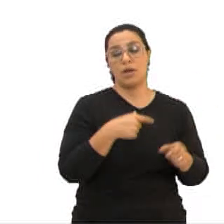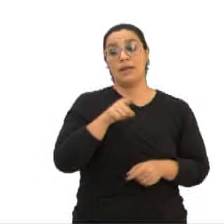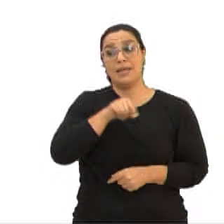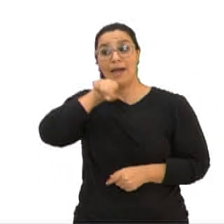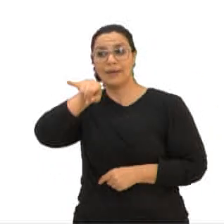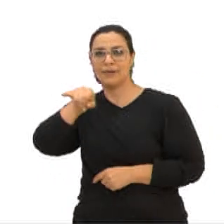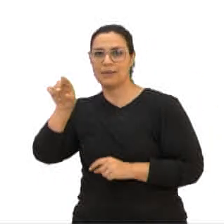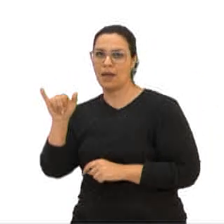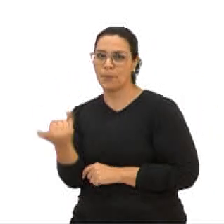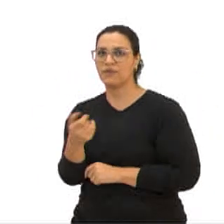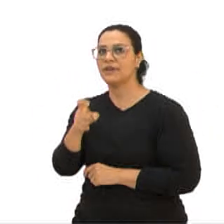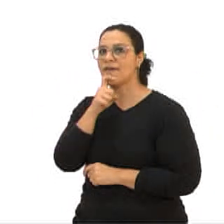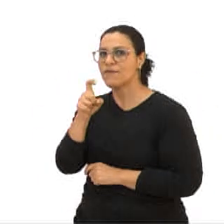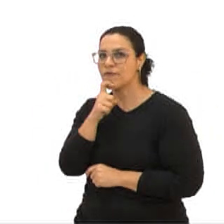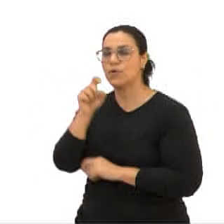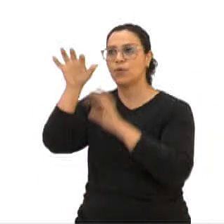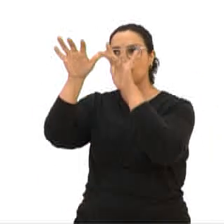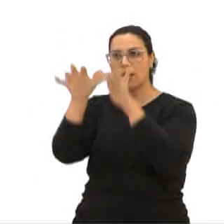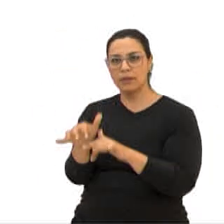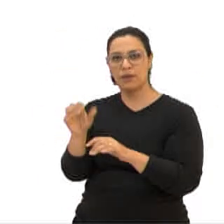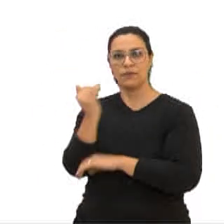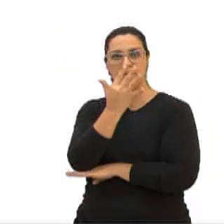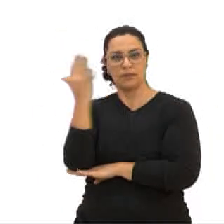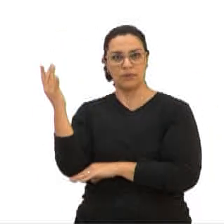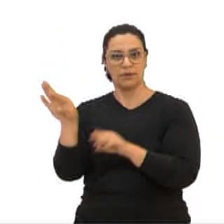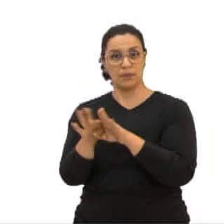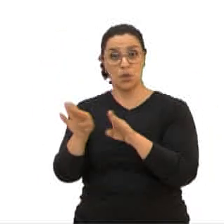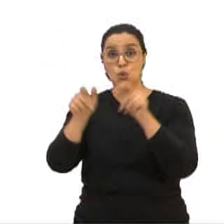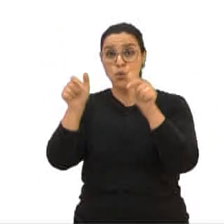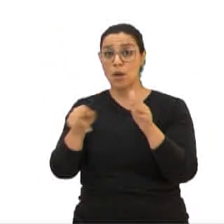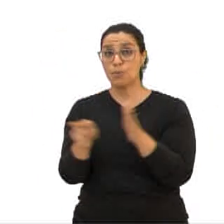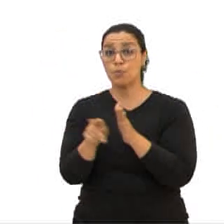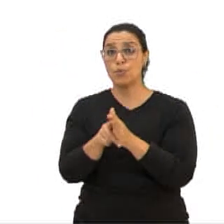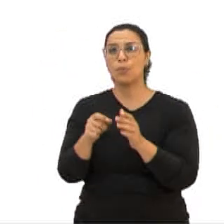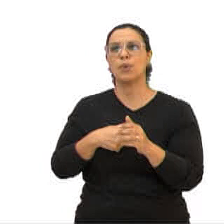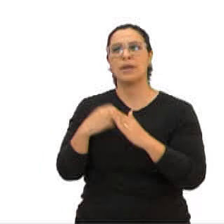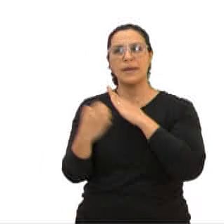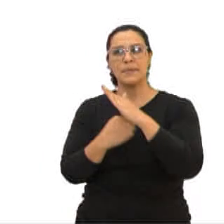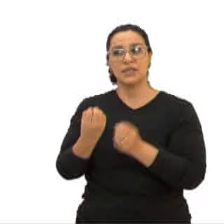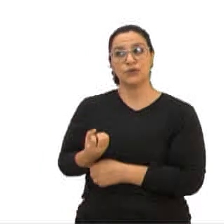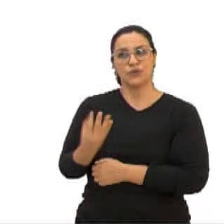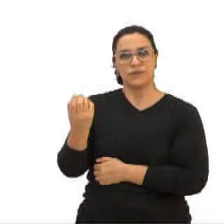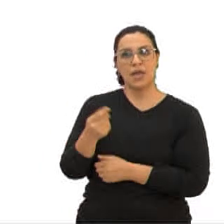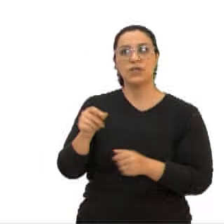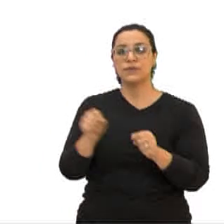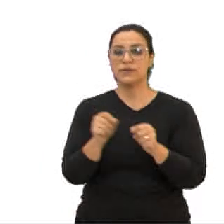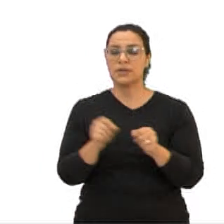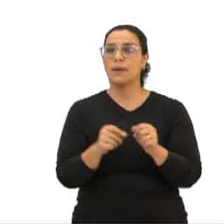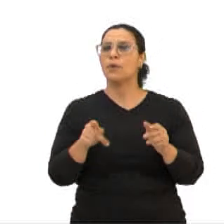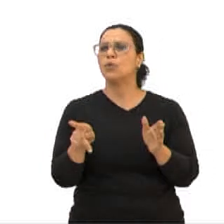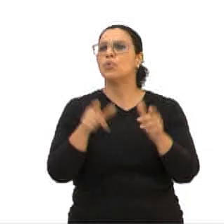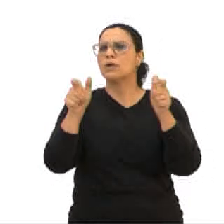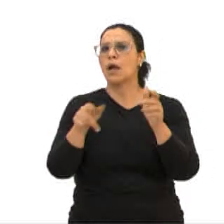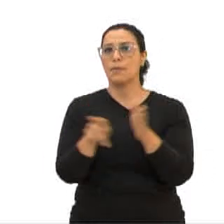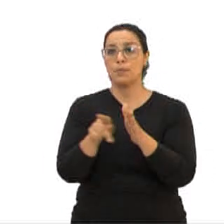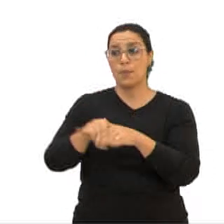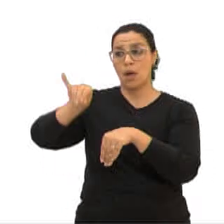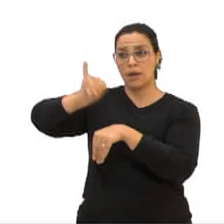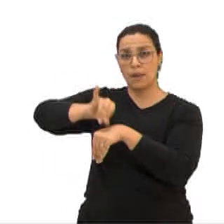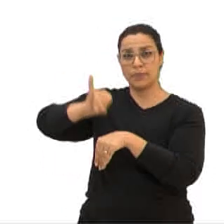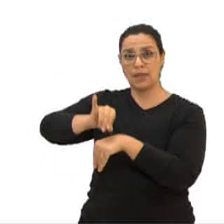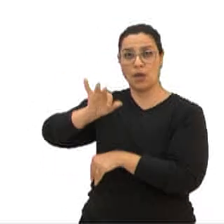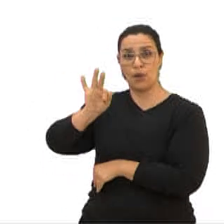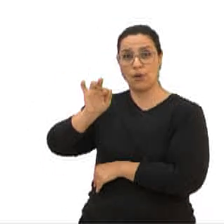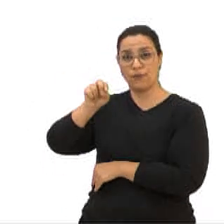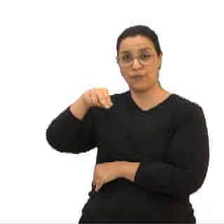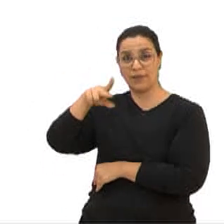frio, a neve e a natureza. É comum as agências de viagem oferecerem pacotes que incluem, além da capital